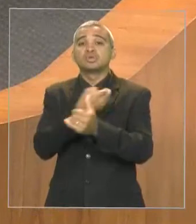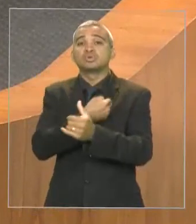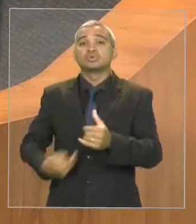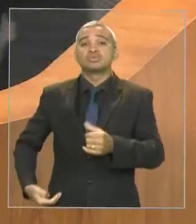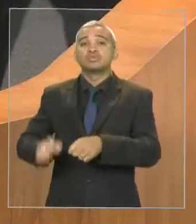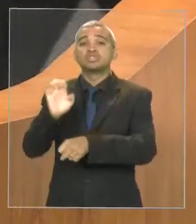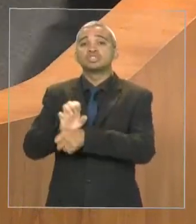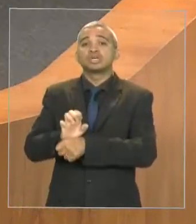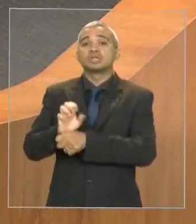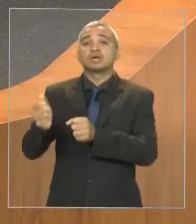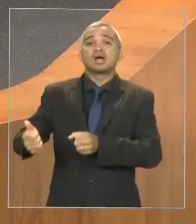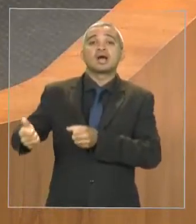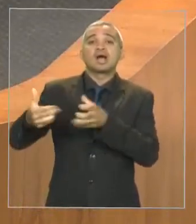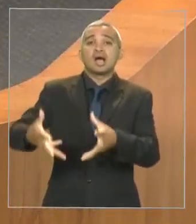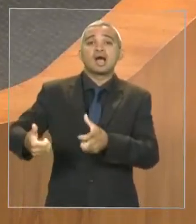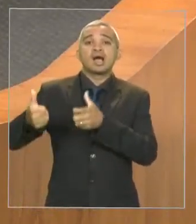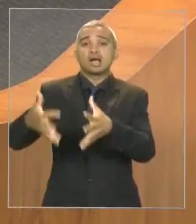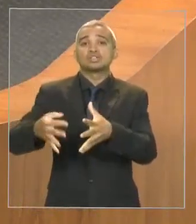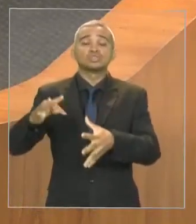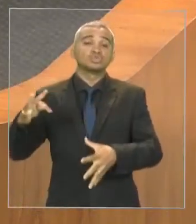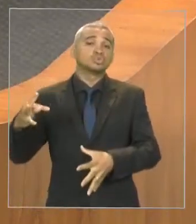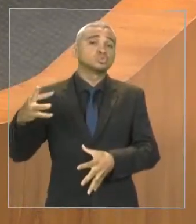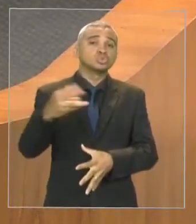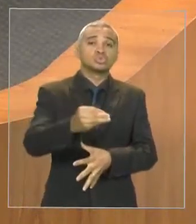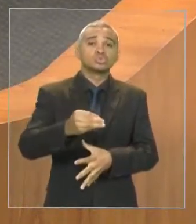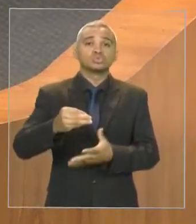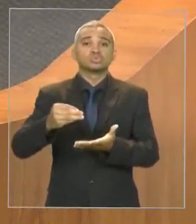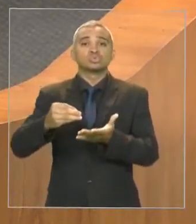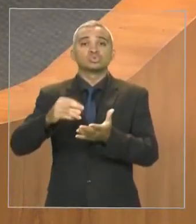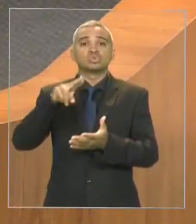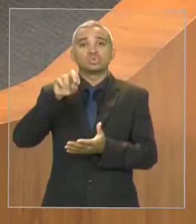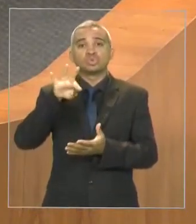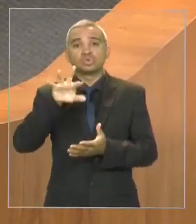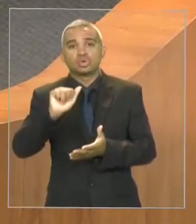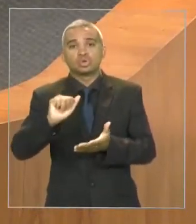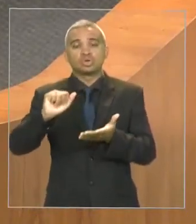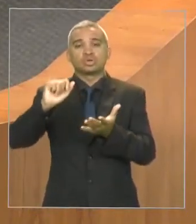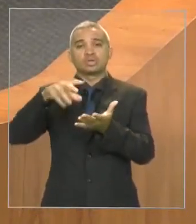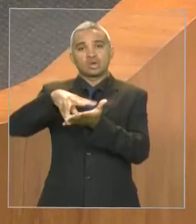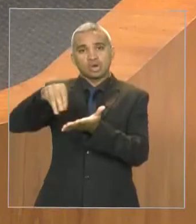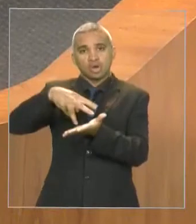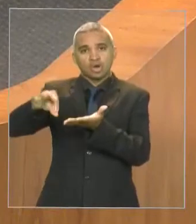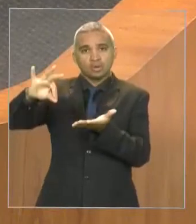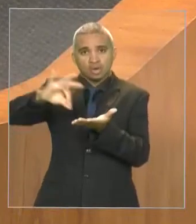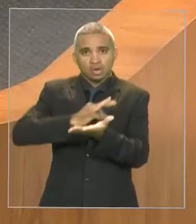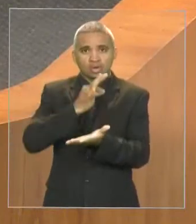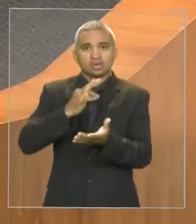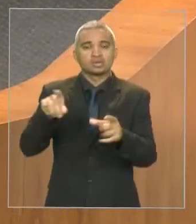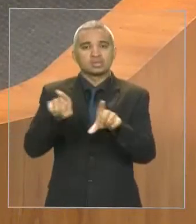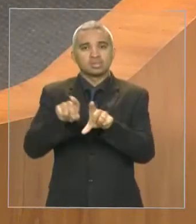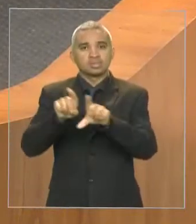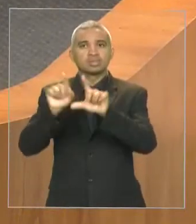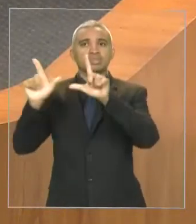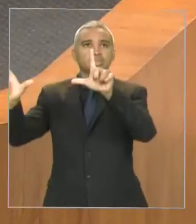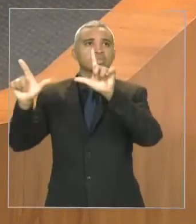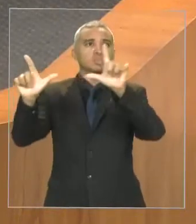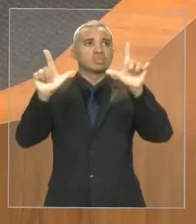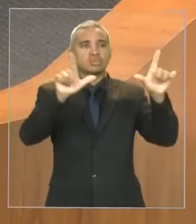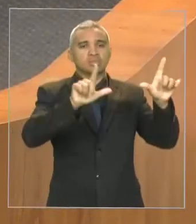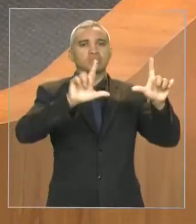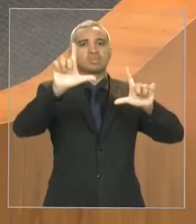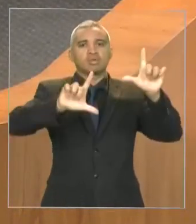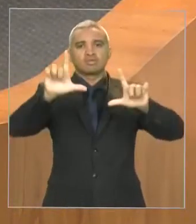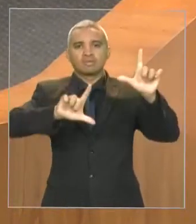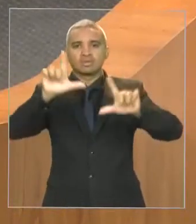propaganda, mas não é o gasto total. Recibos, cópias de contrato, planilha de mídia de outdoor, TV,